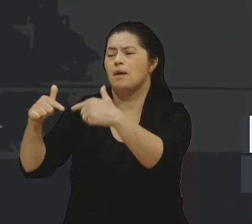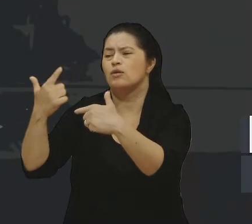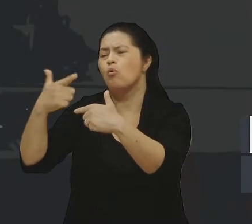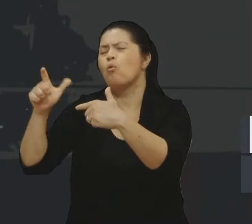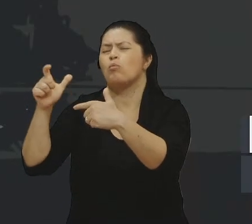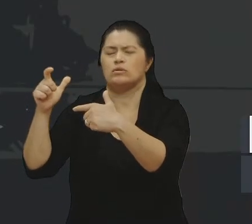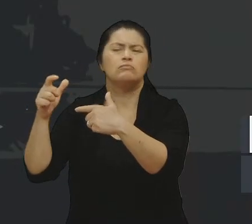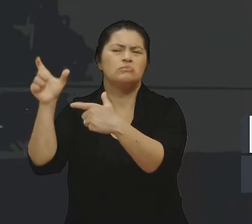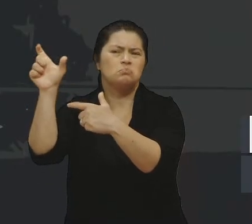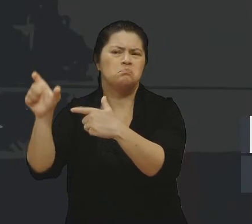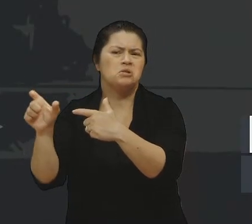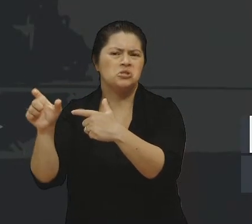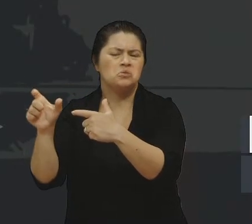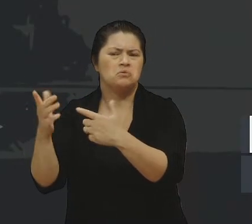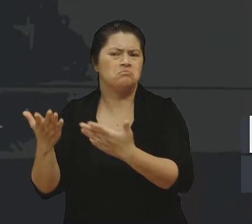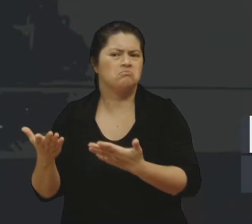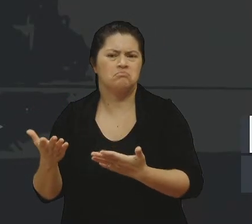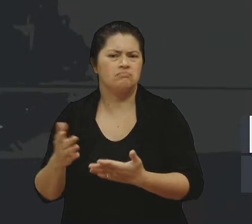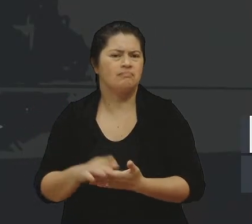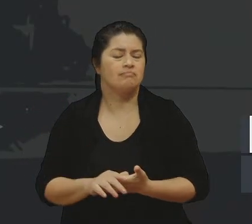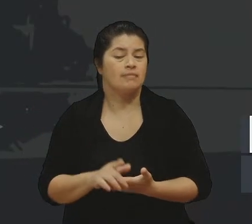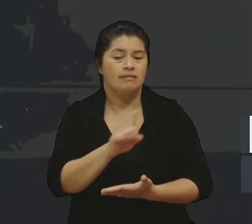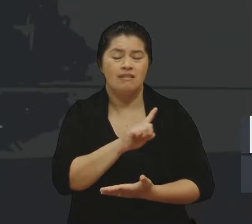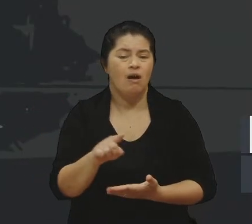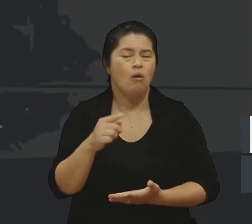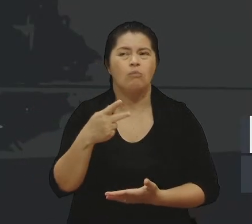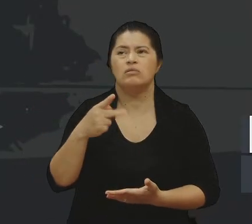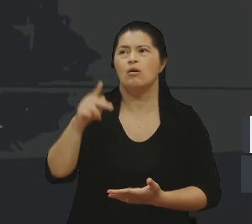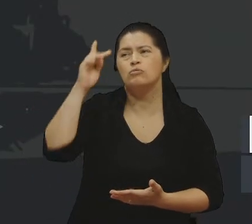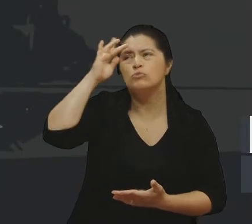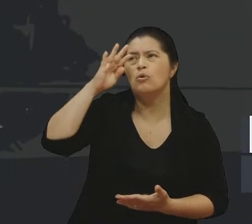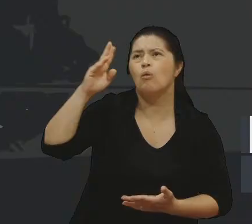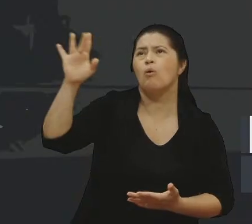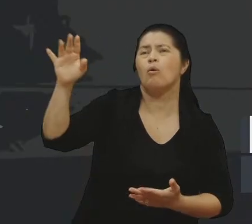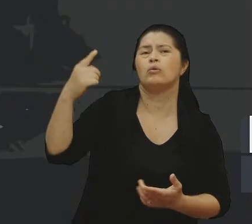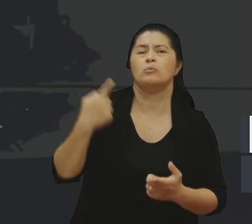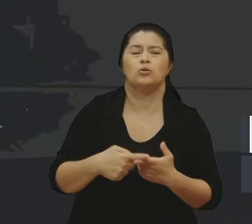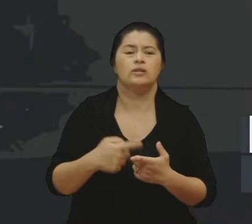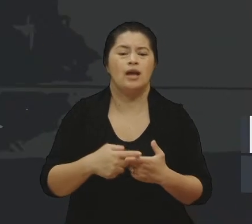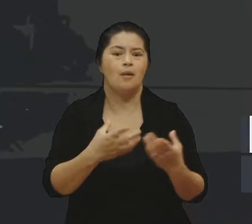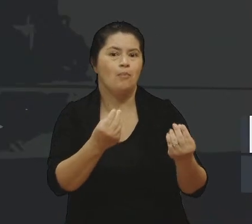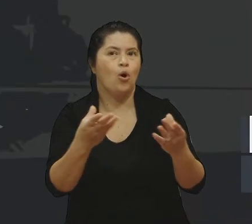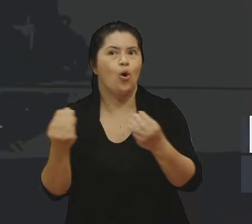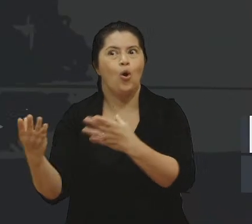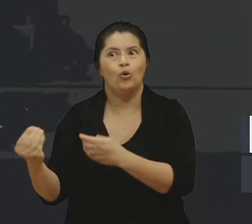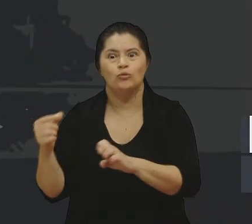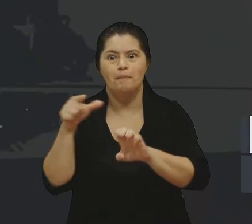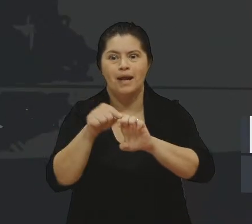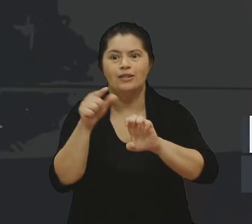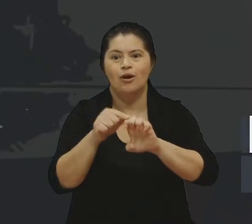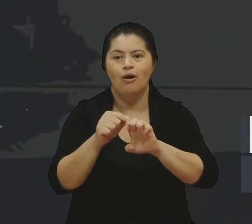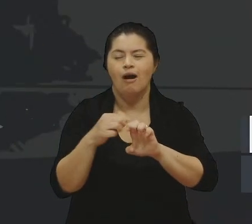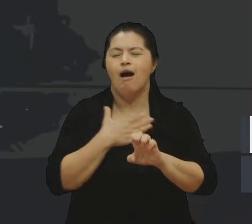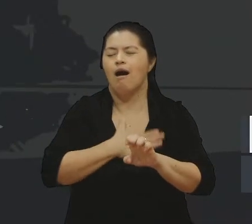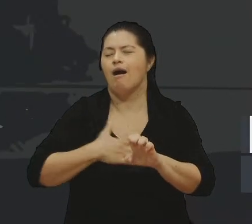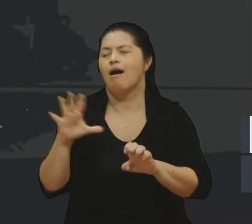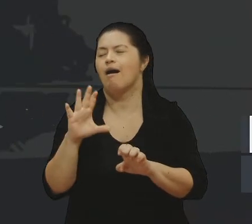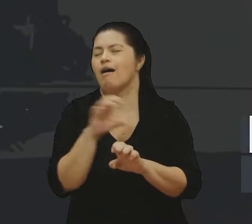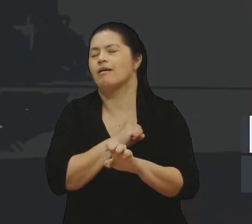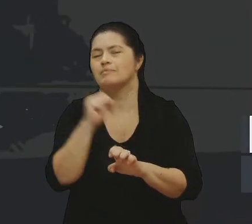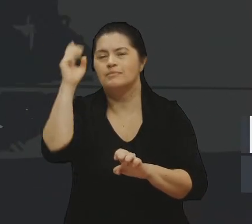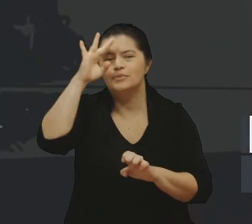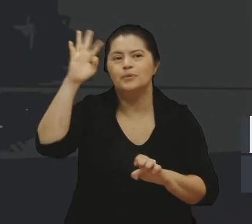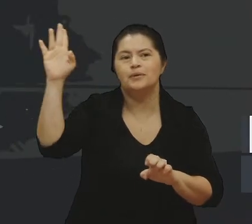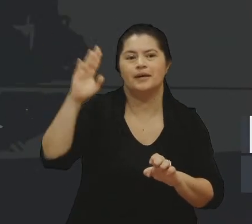é do seu sonho, porque tem muito disso, o empreendedor adora sonhar. Então, às vezes, a gente fica sonhando